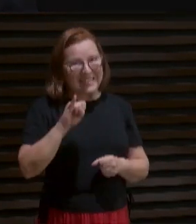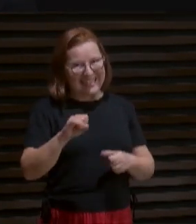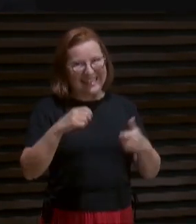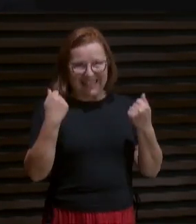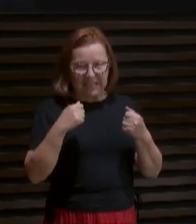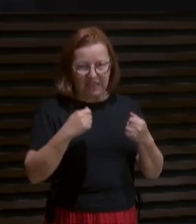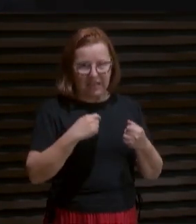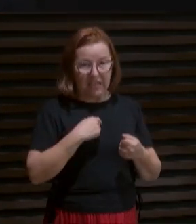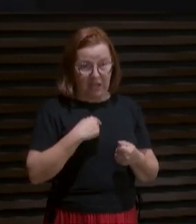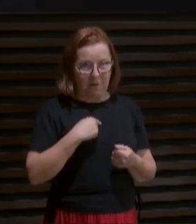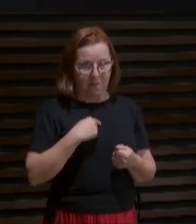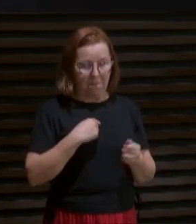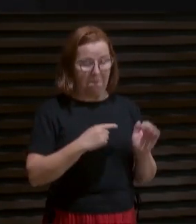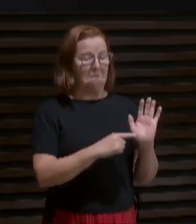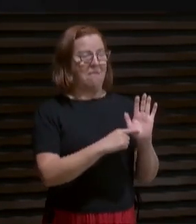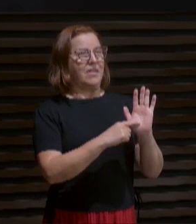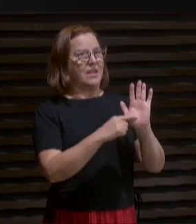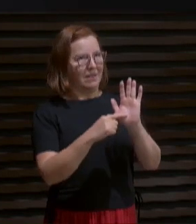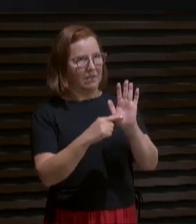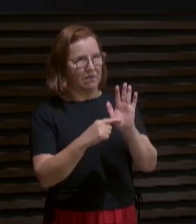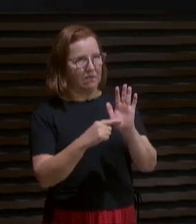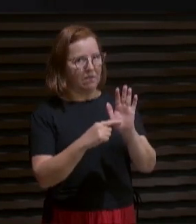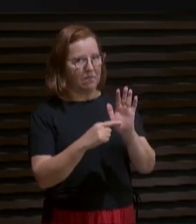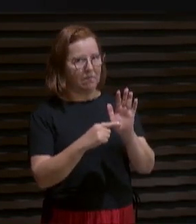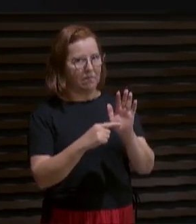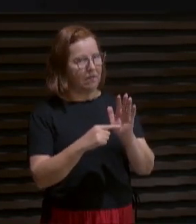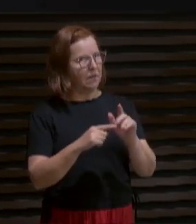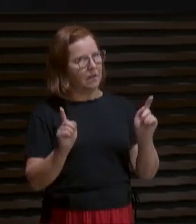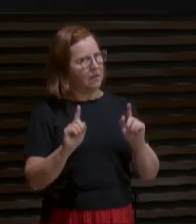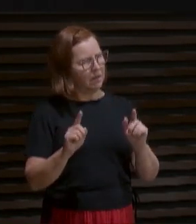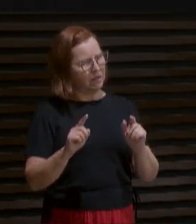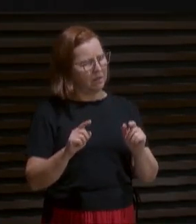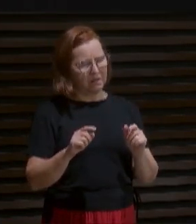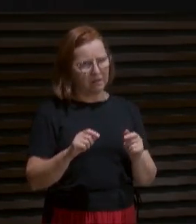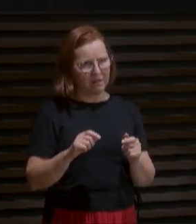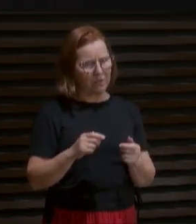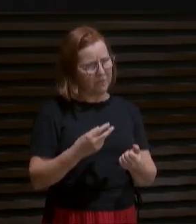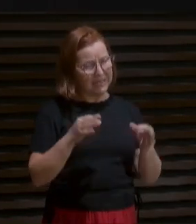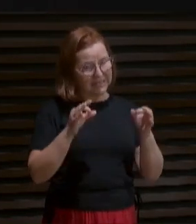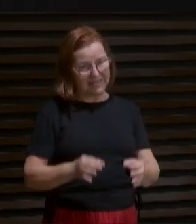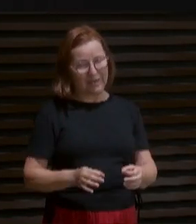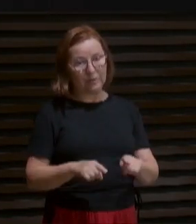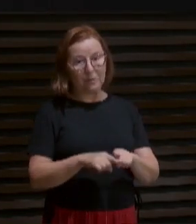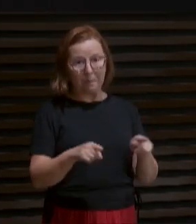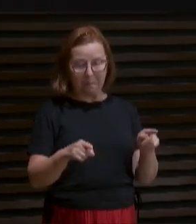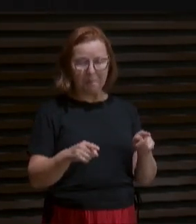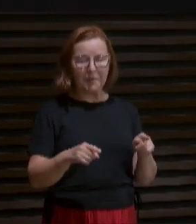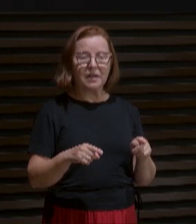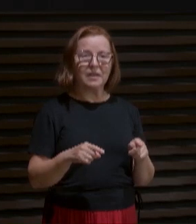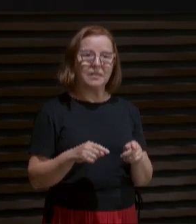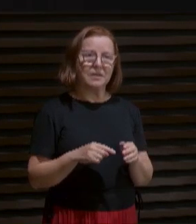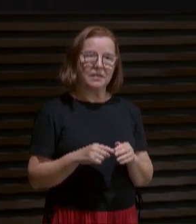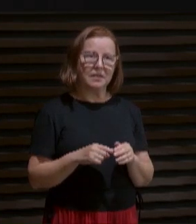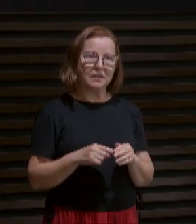me glorie, ainda que não convém, eu passarei as visões e as revelações